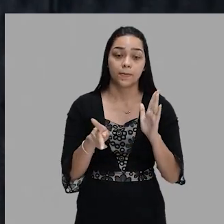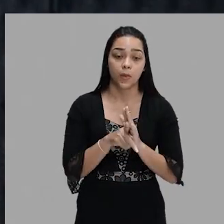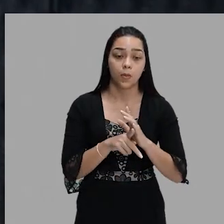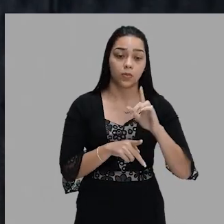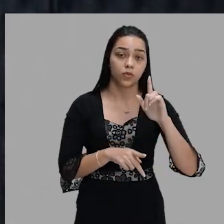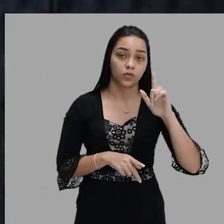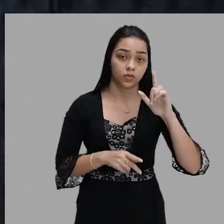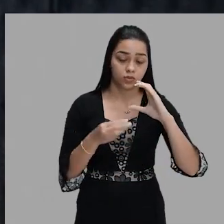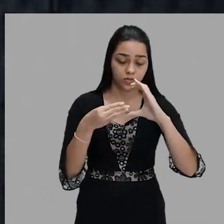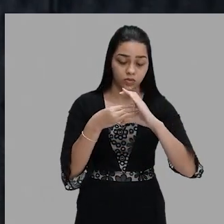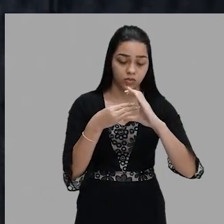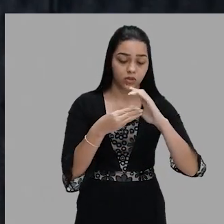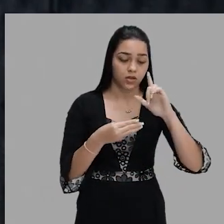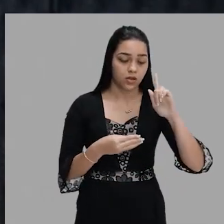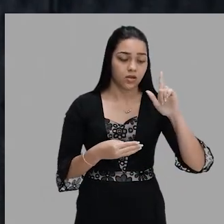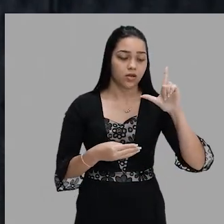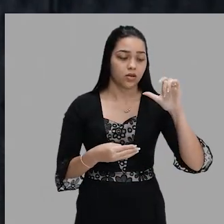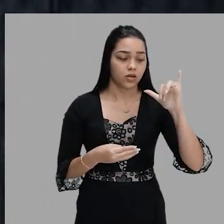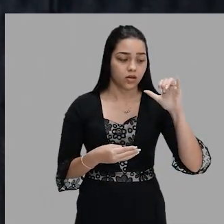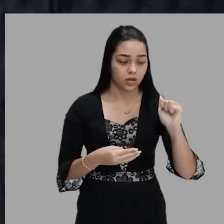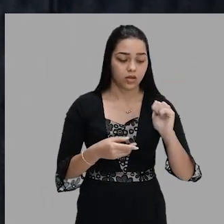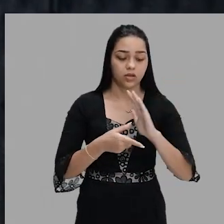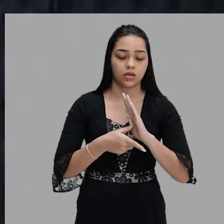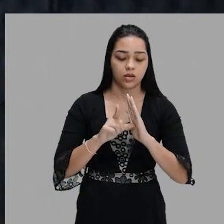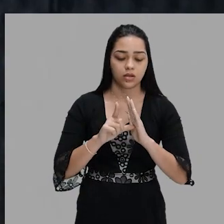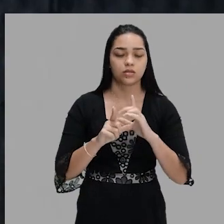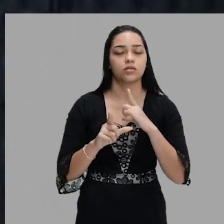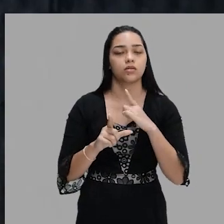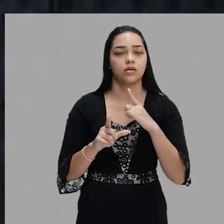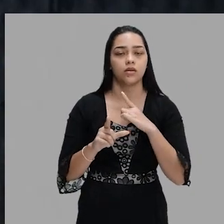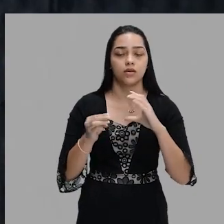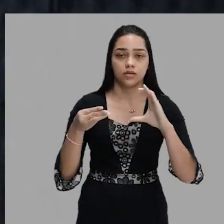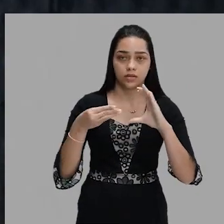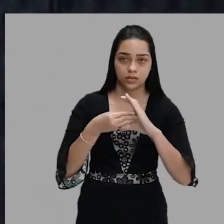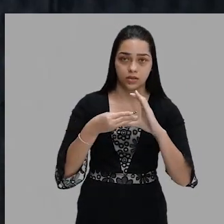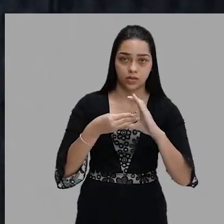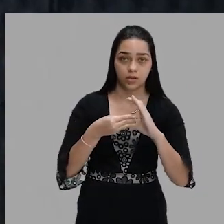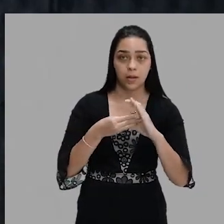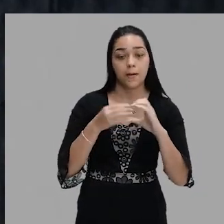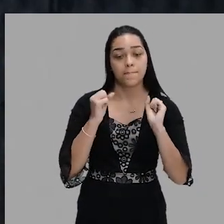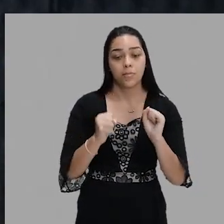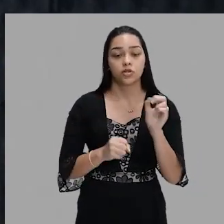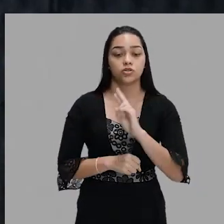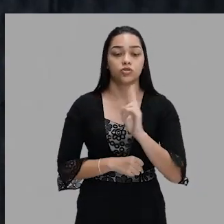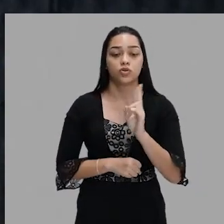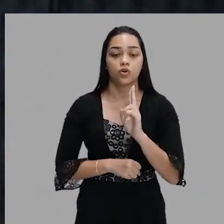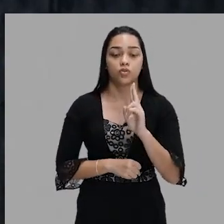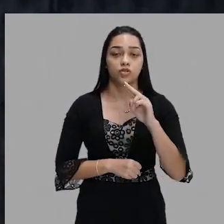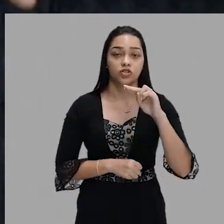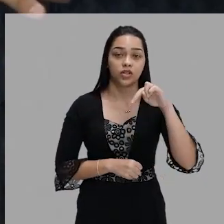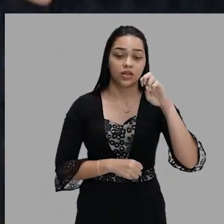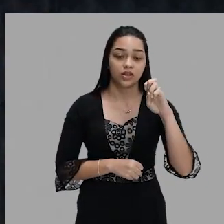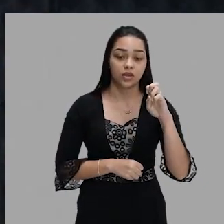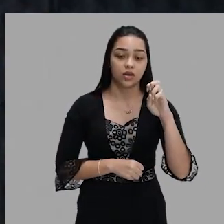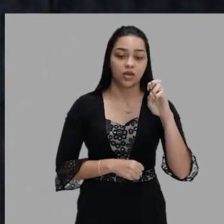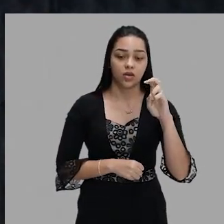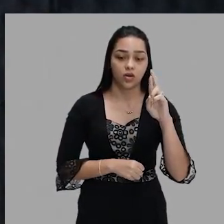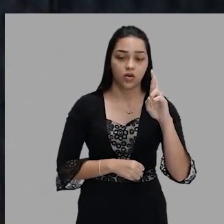glia, ok? Anteriormente, essas células elas eram chamadas de neuróglia,